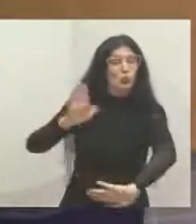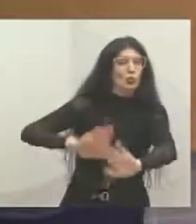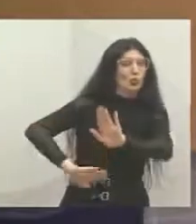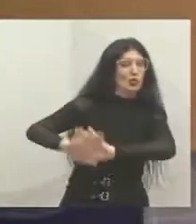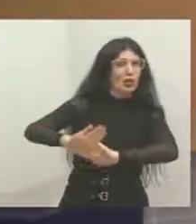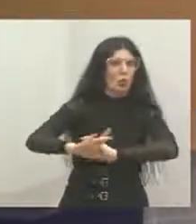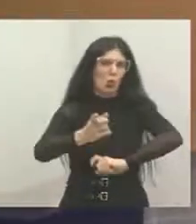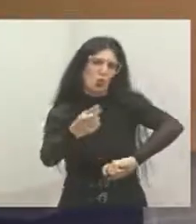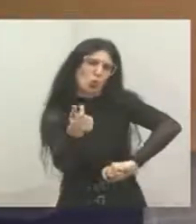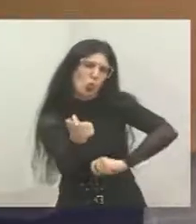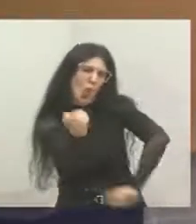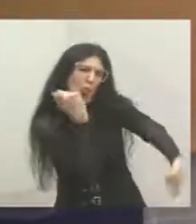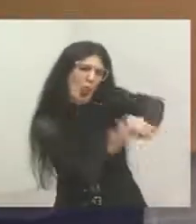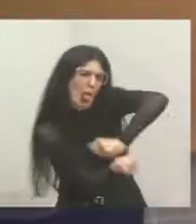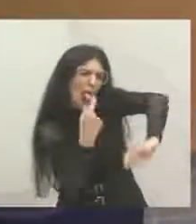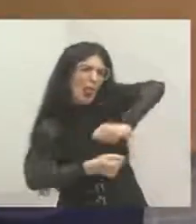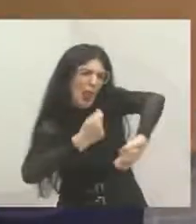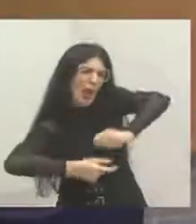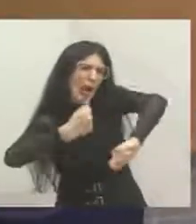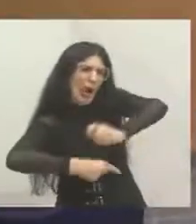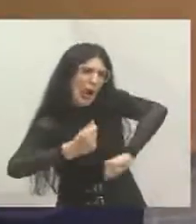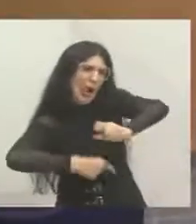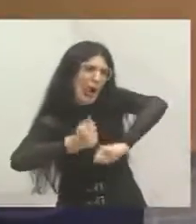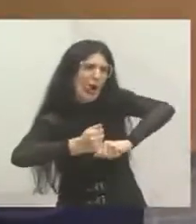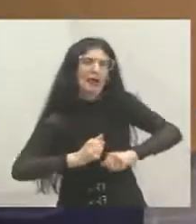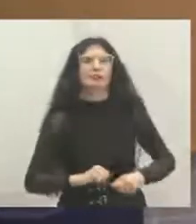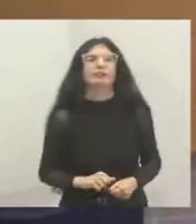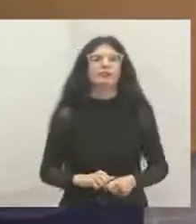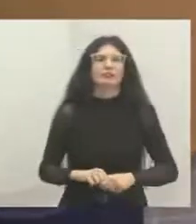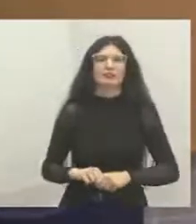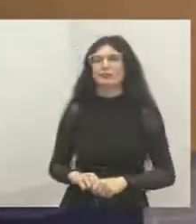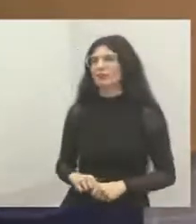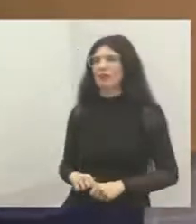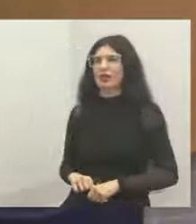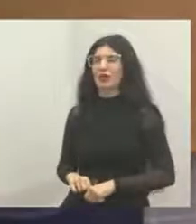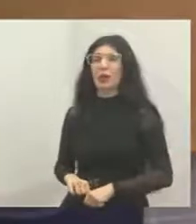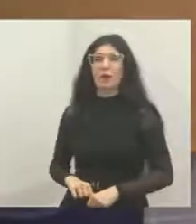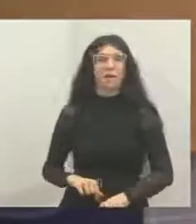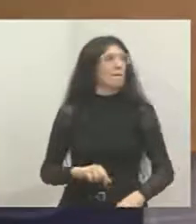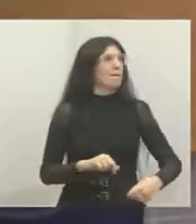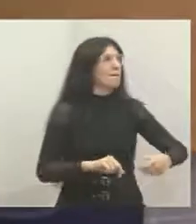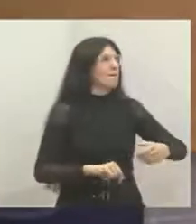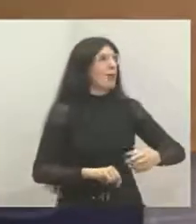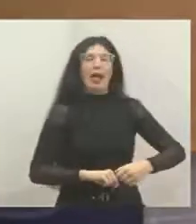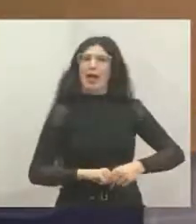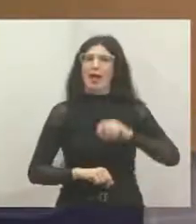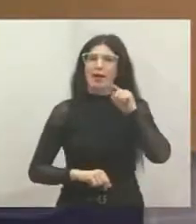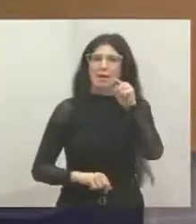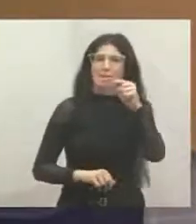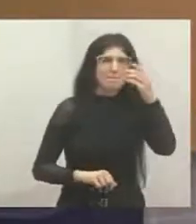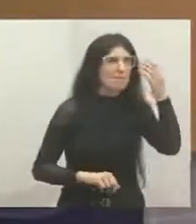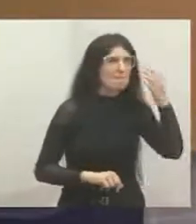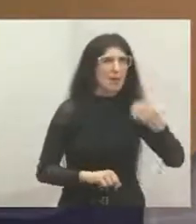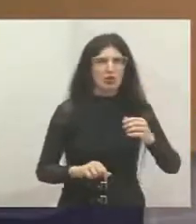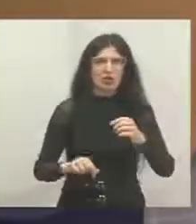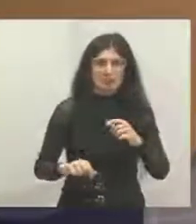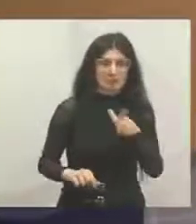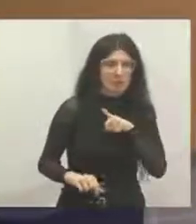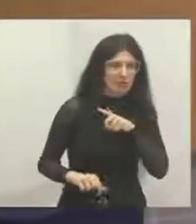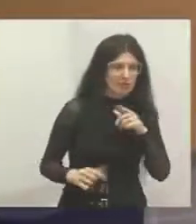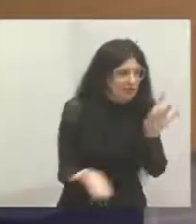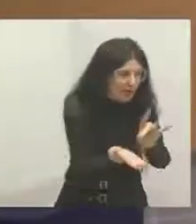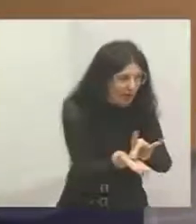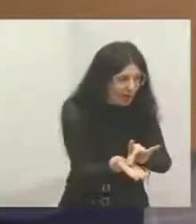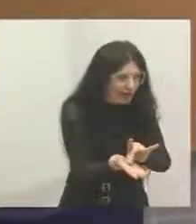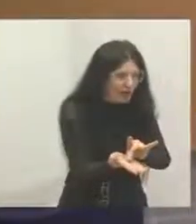capital de giro, que nós não temos ele de uma forma tão explícita. Então, temos que ter essa prudência. Não sei se eu consegui te responder de uma forma